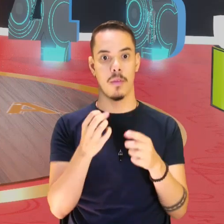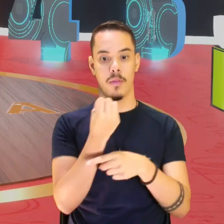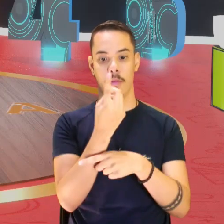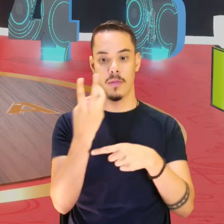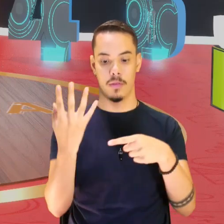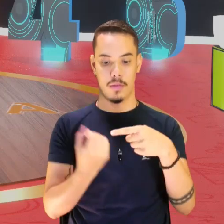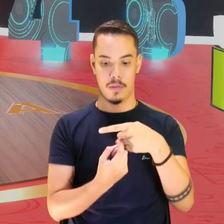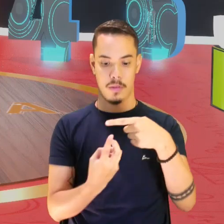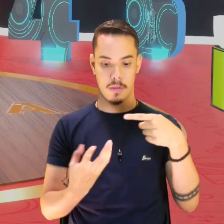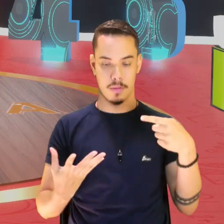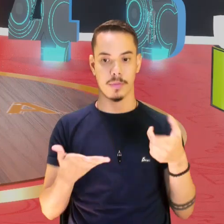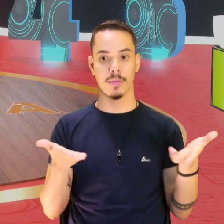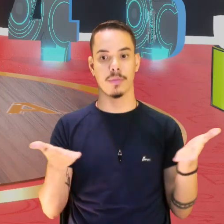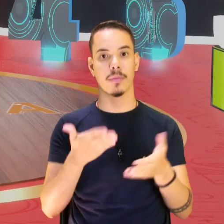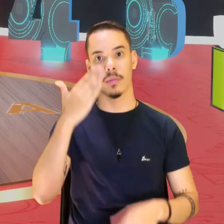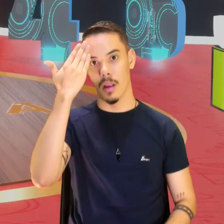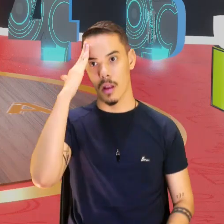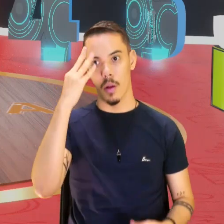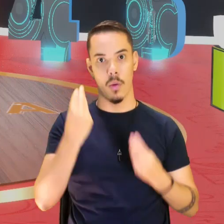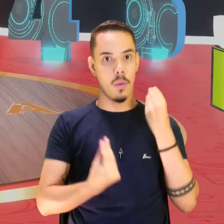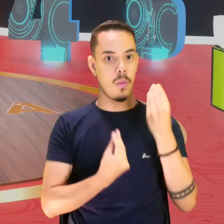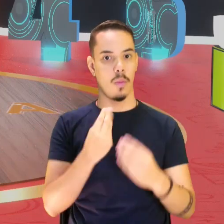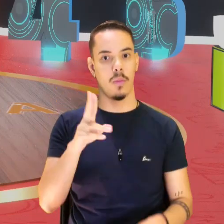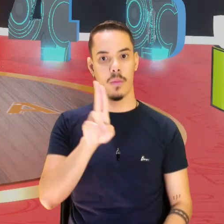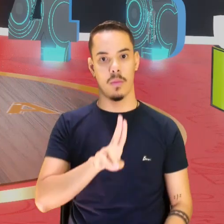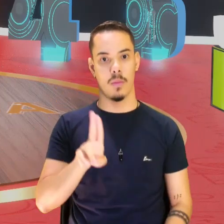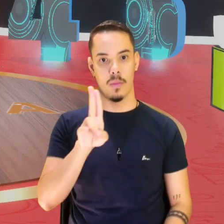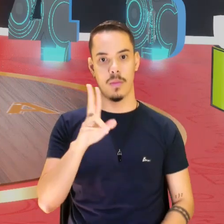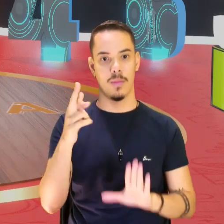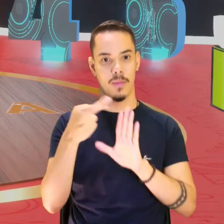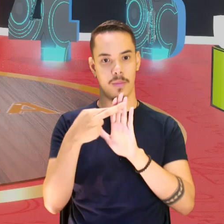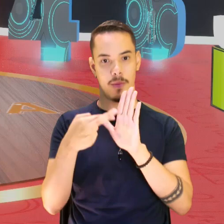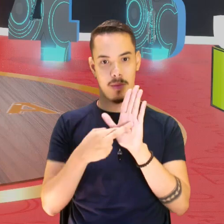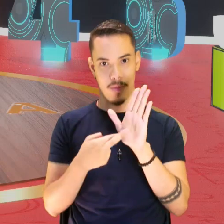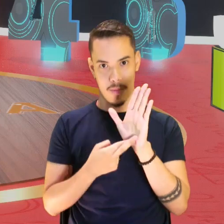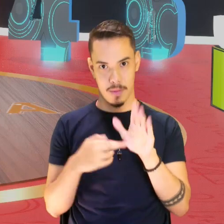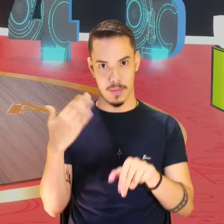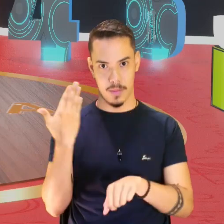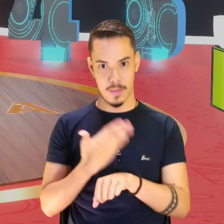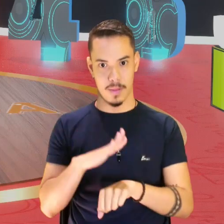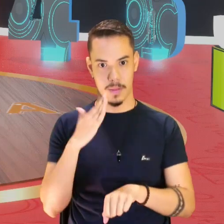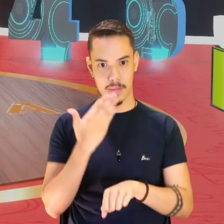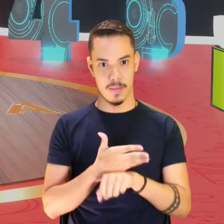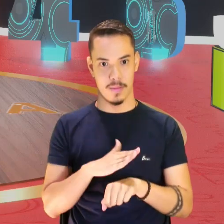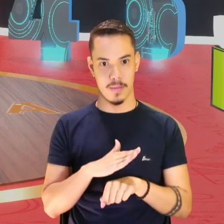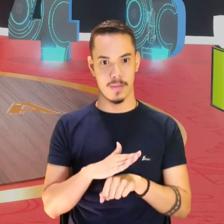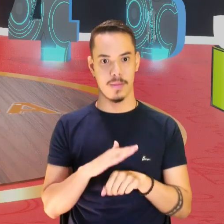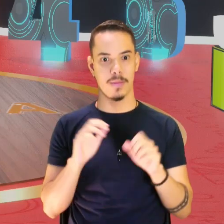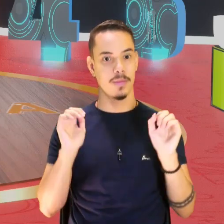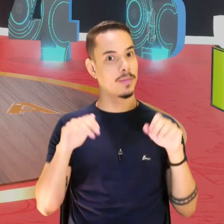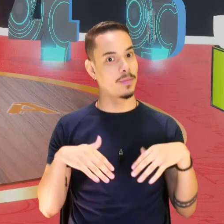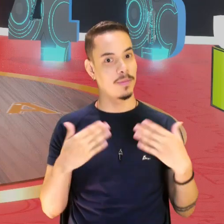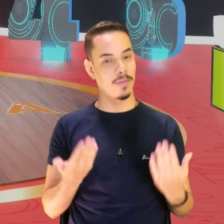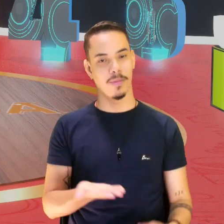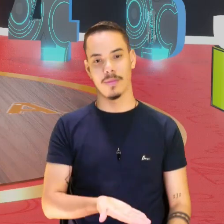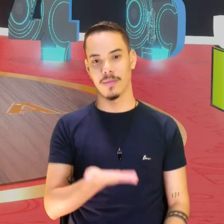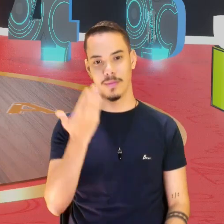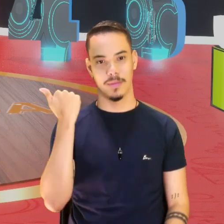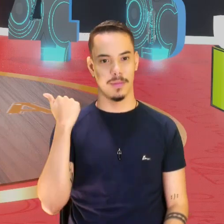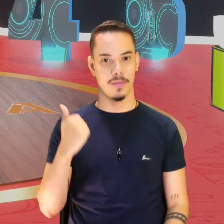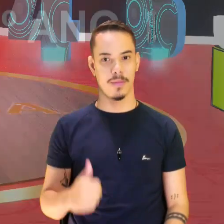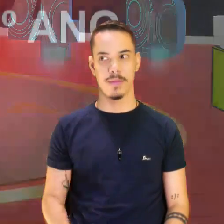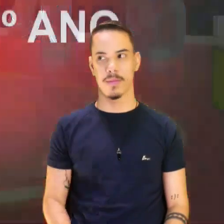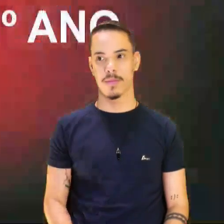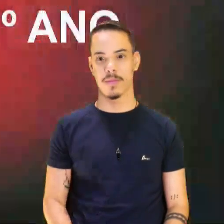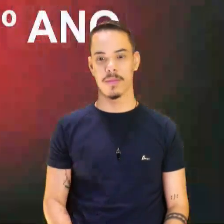agora a gente vai entender como usar isso. Né? Na regra de 3, na prática, isso mesmo, na prática. Então, bora, vamos lá,